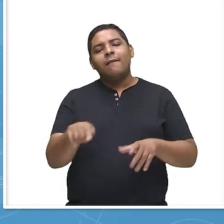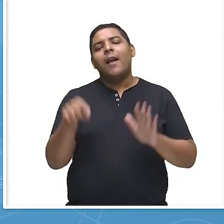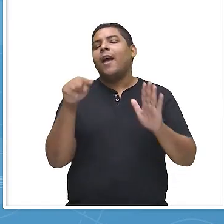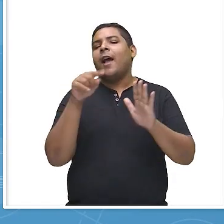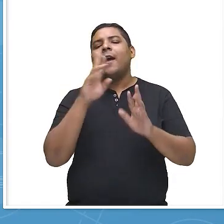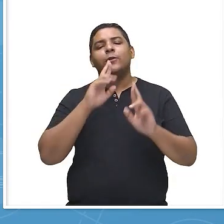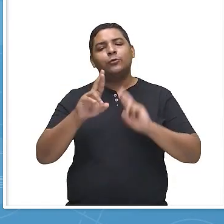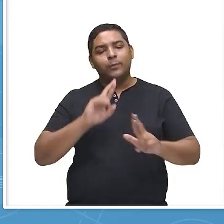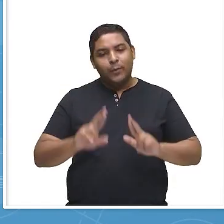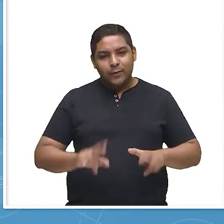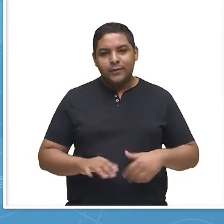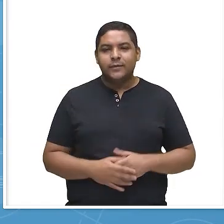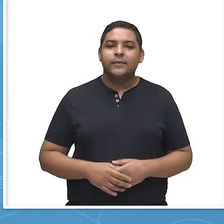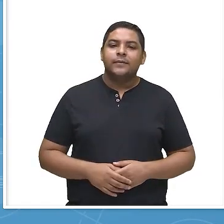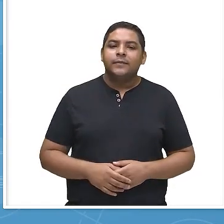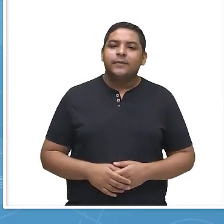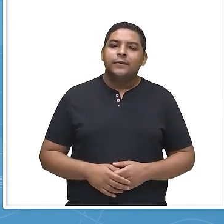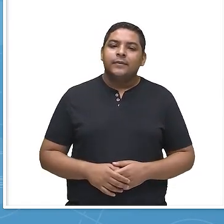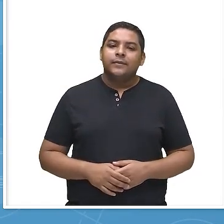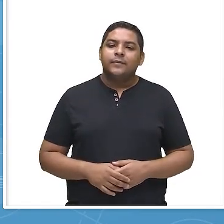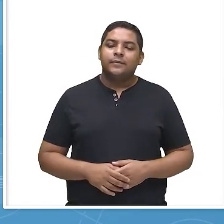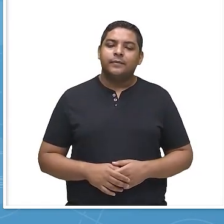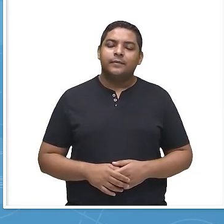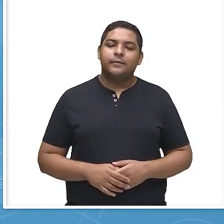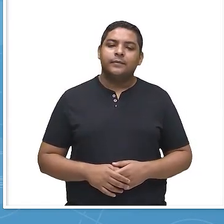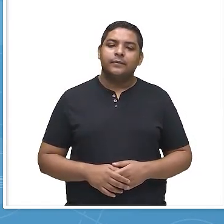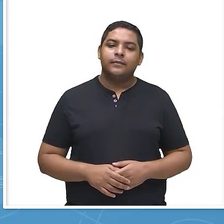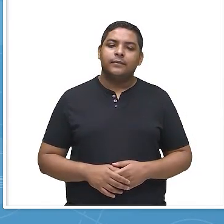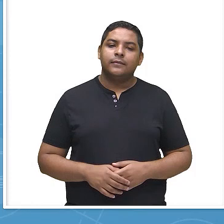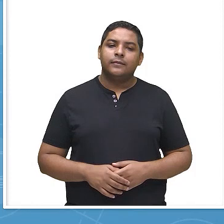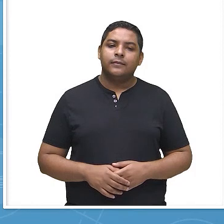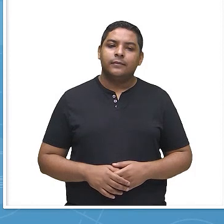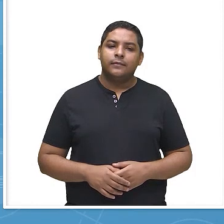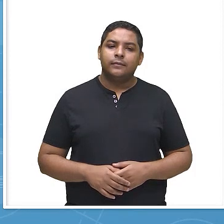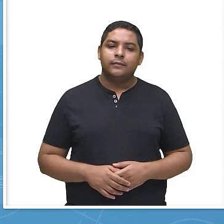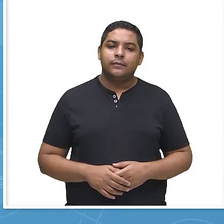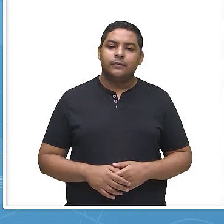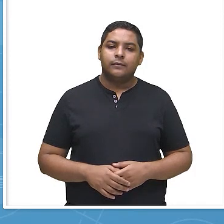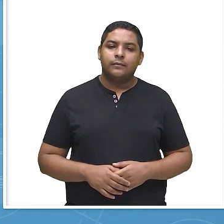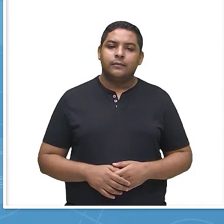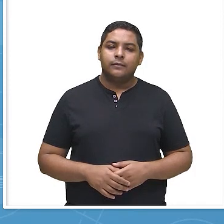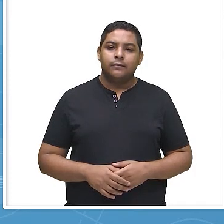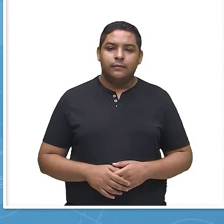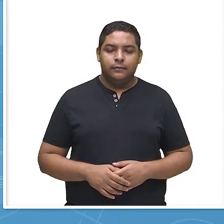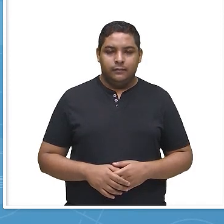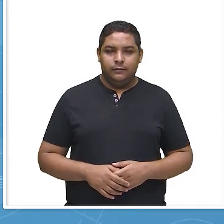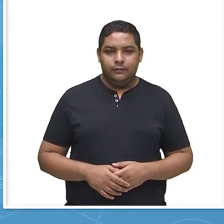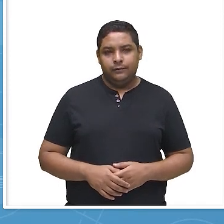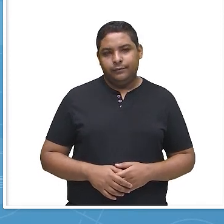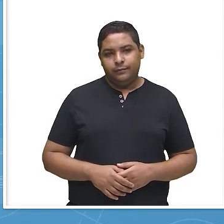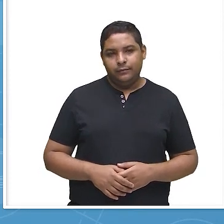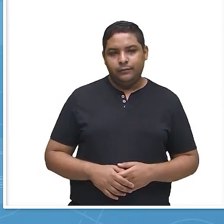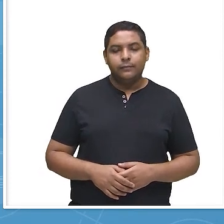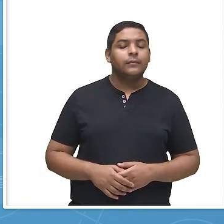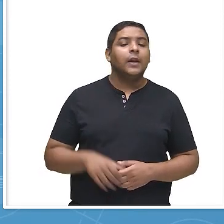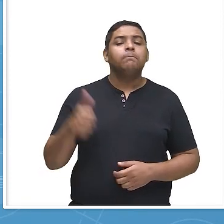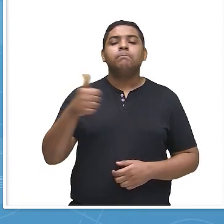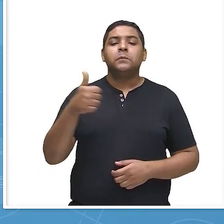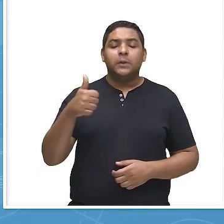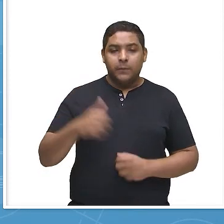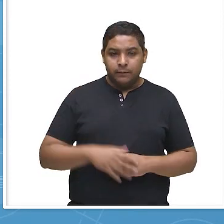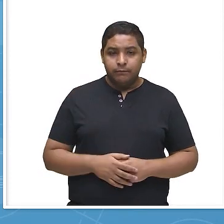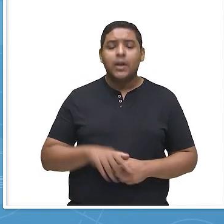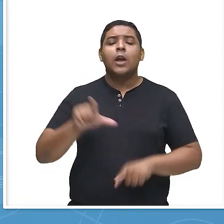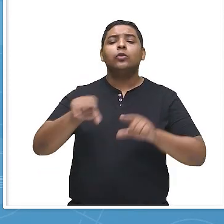resposta para nós. Vamos então à primeira questão? Bora lá? Então, na primeira questão diz o seguinte: assinale